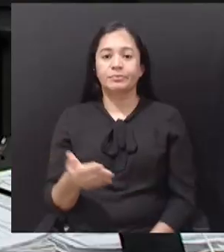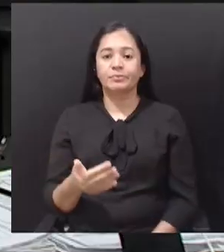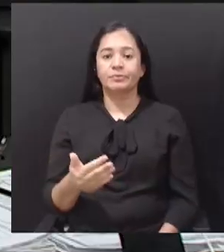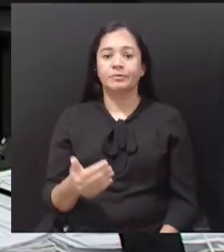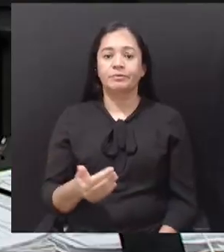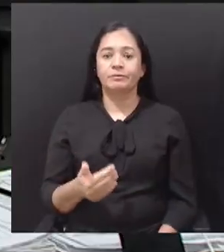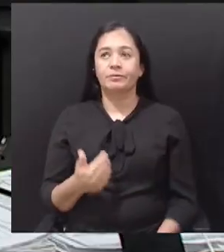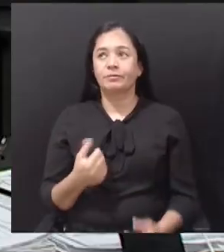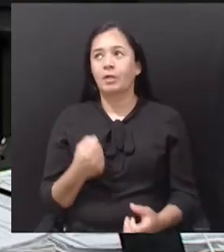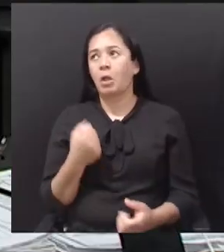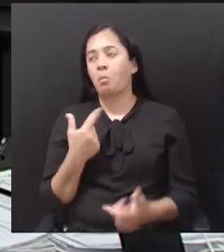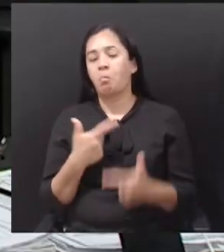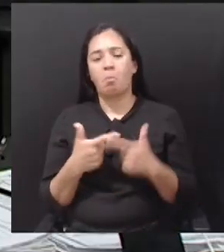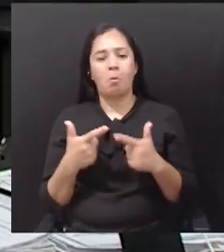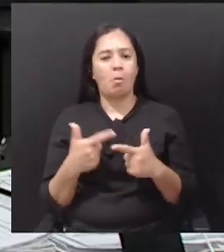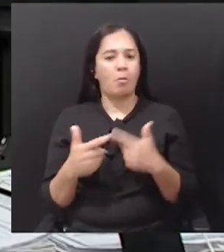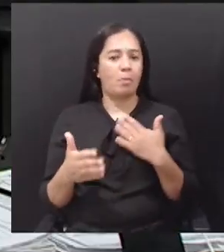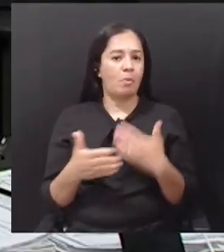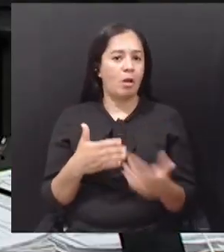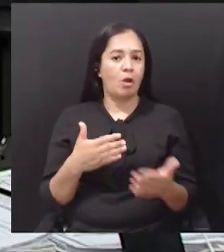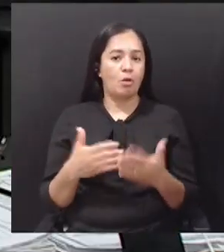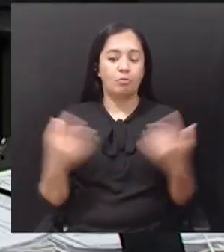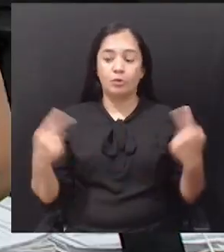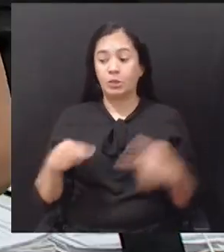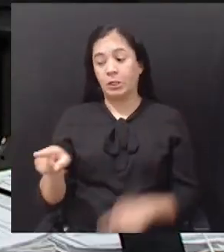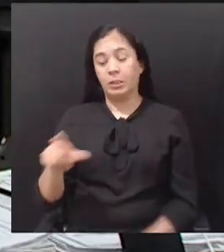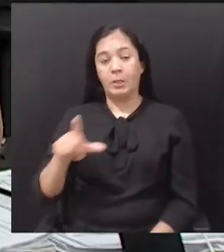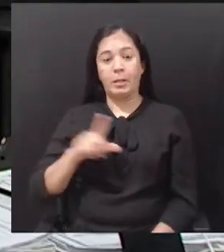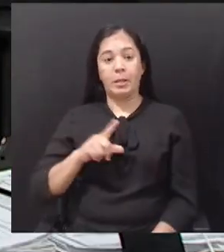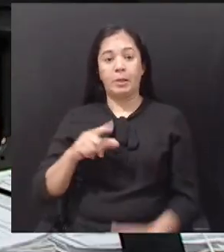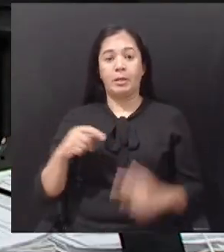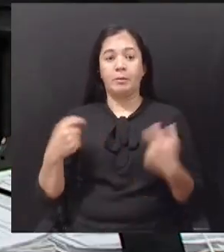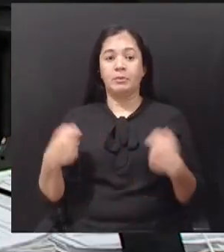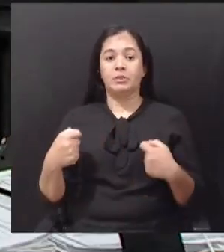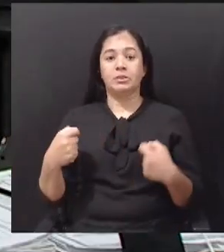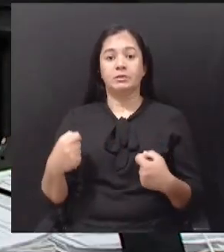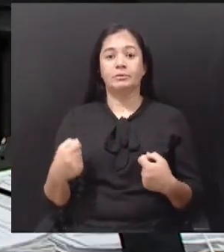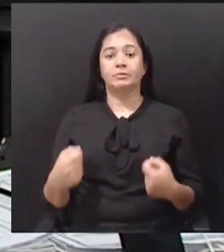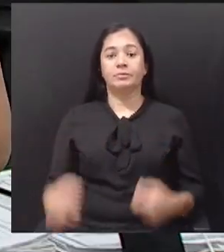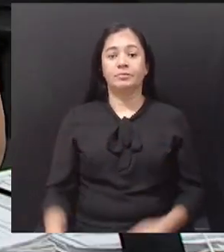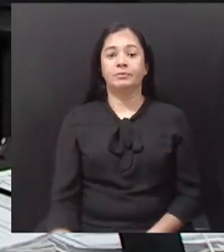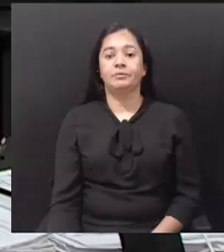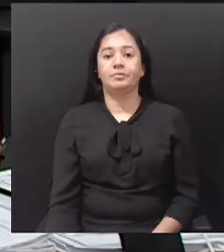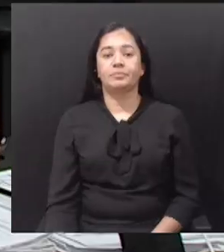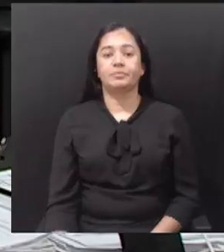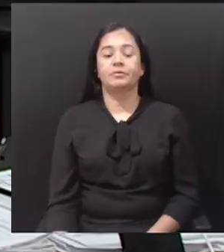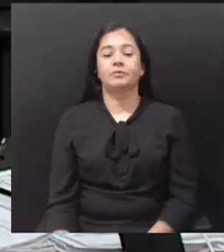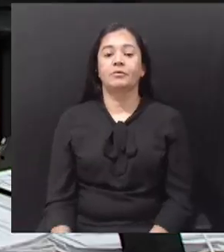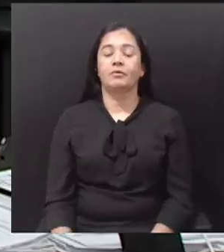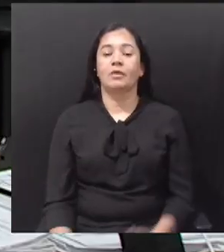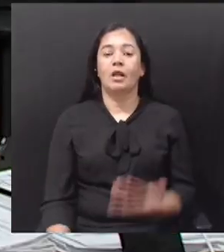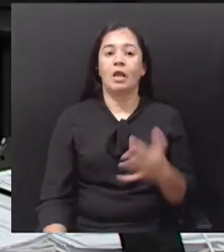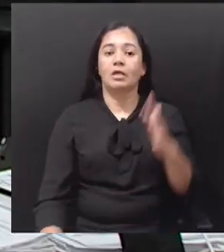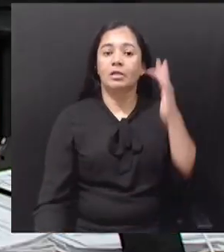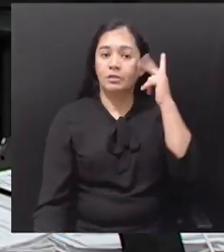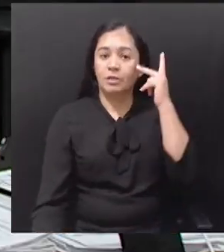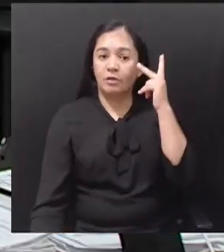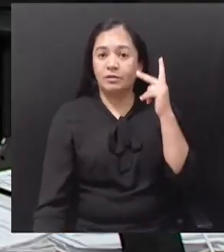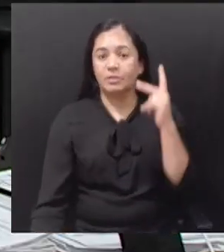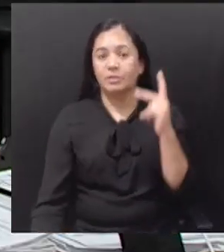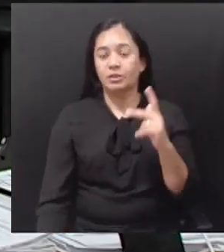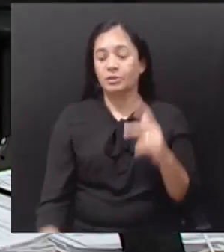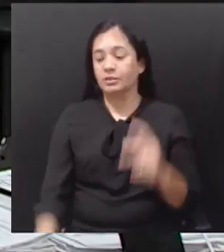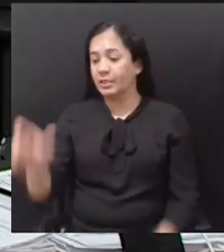problema, algum desafio, alguma coisa, né? Então, normalmente, esse cientista ele